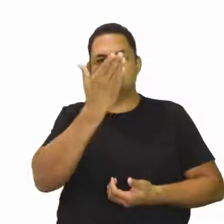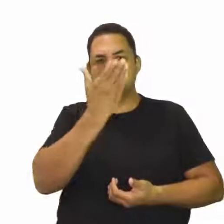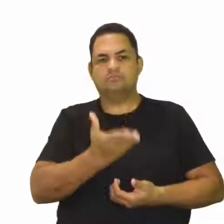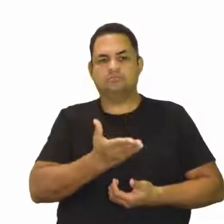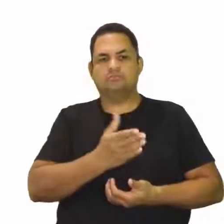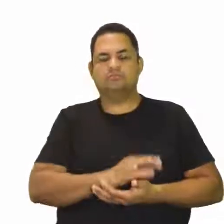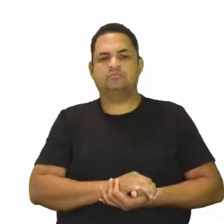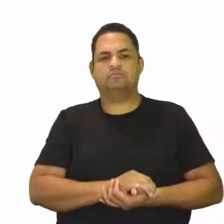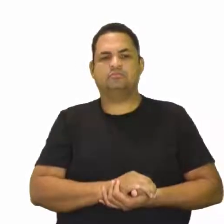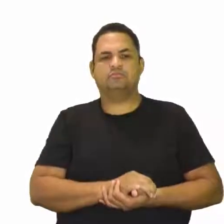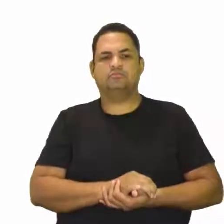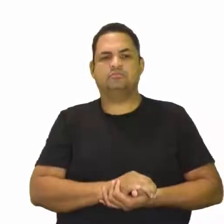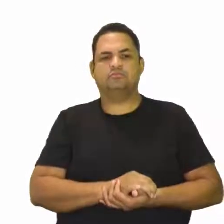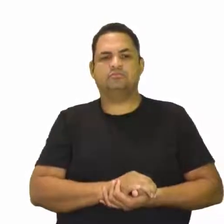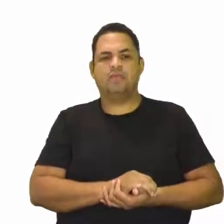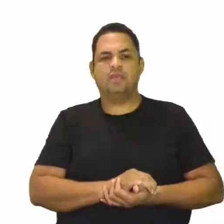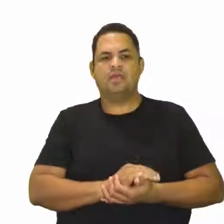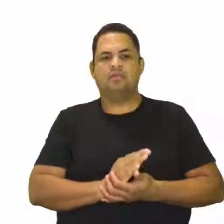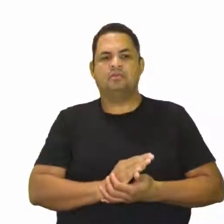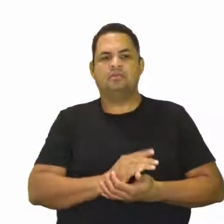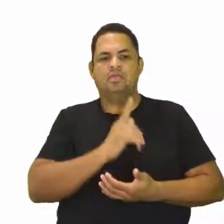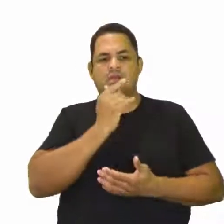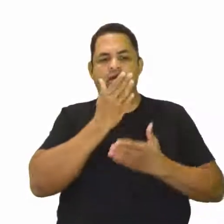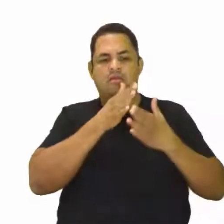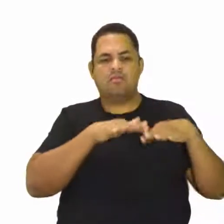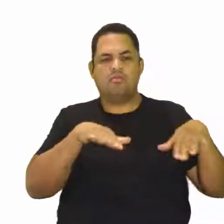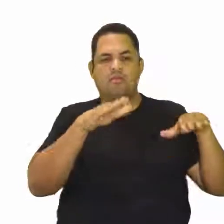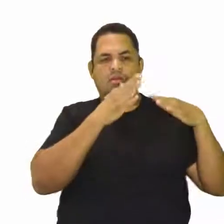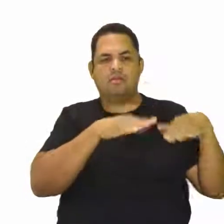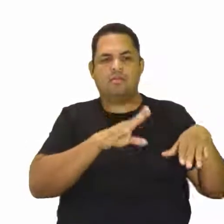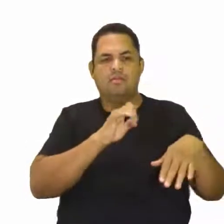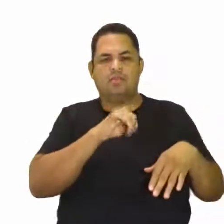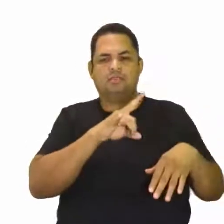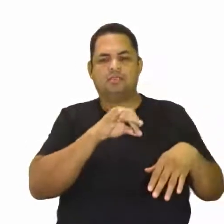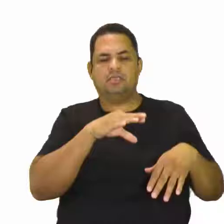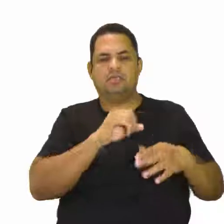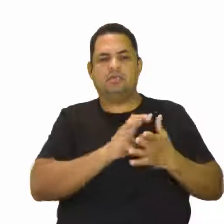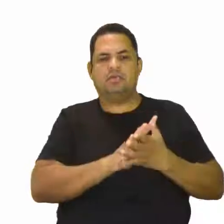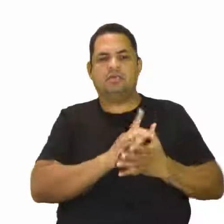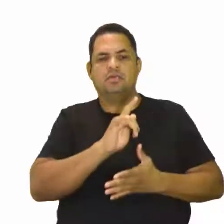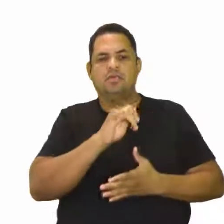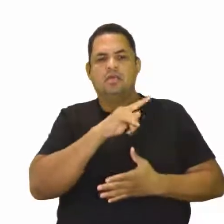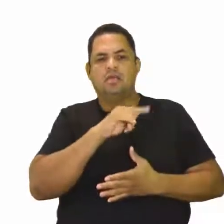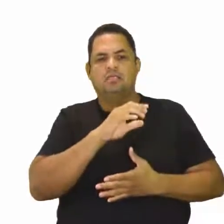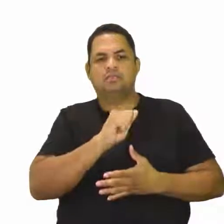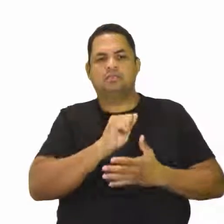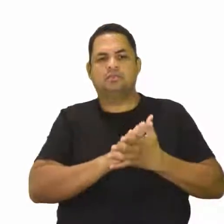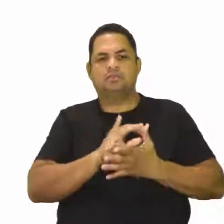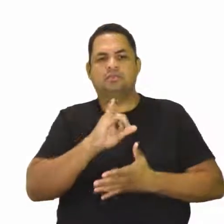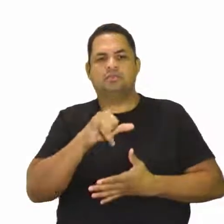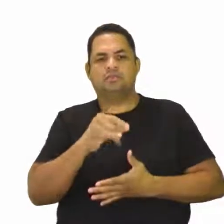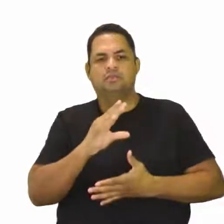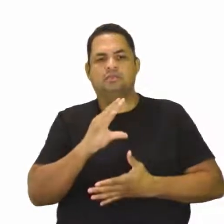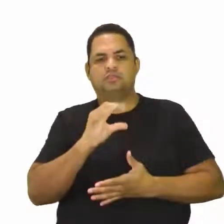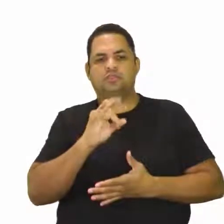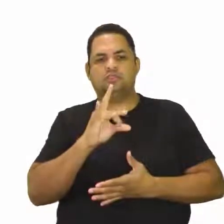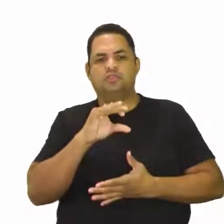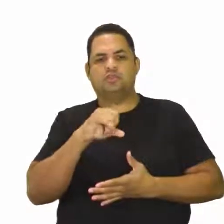mar Mediterrâneo. Mar Mediterrâneo. Aqui nós temos Gaza, nós temos a Cisjordânia, nós temos